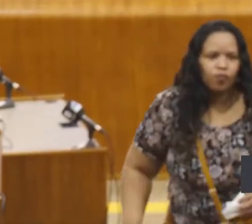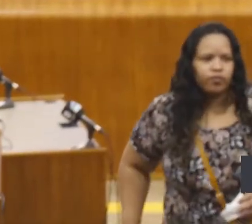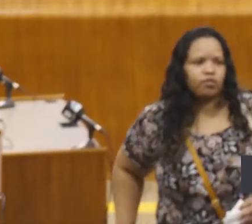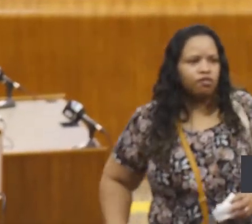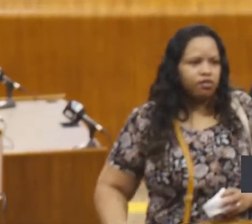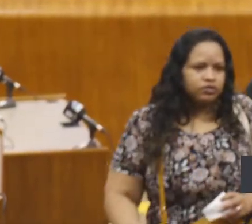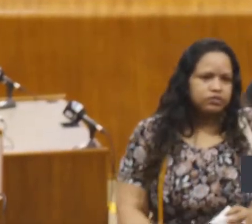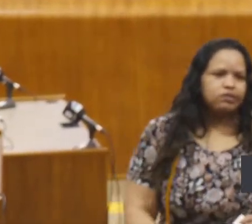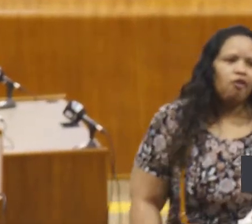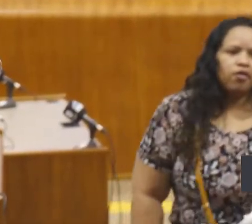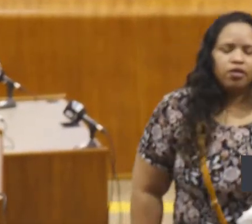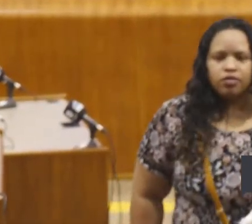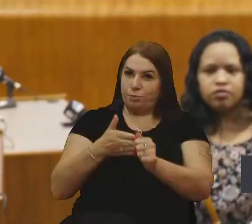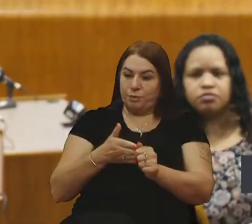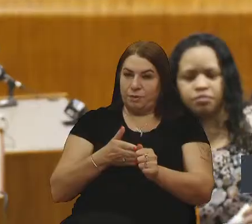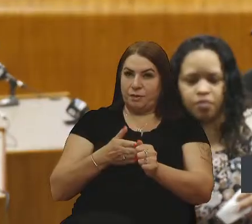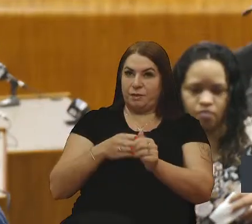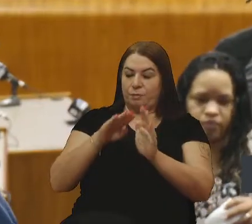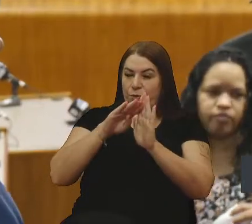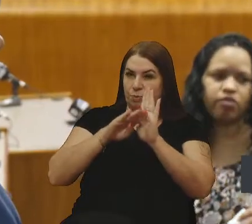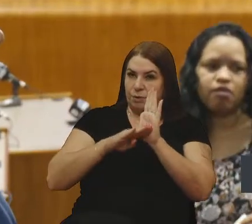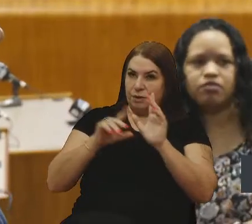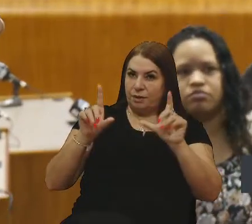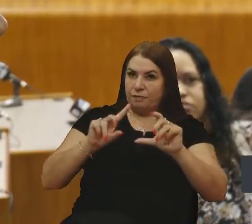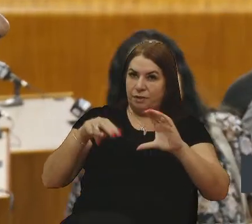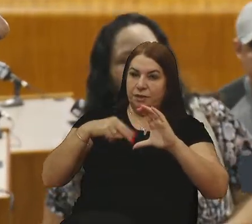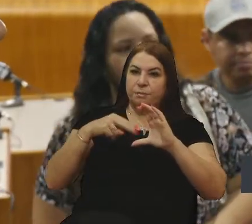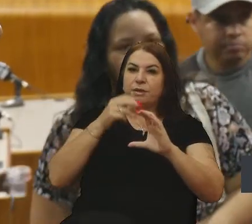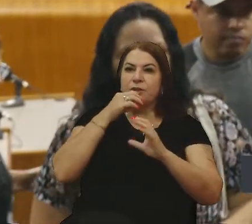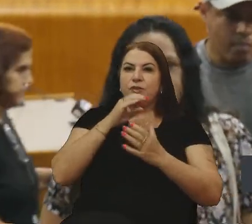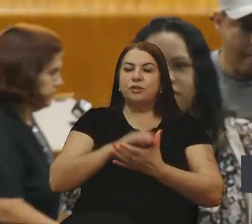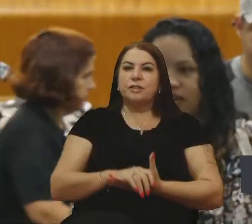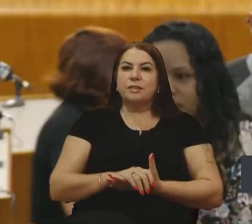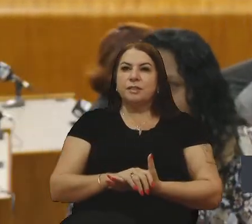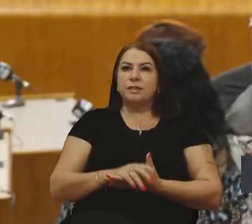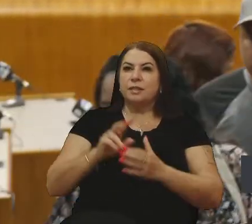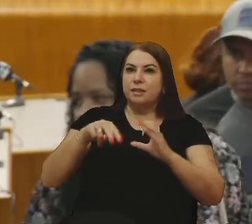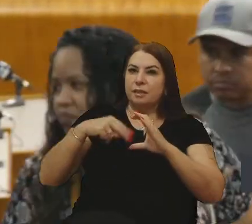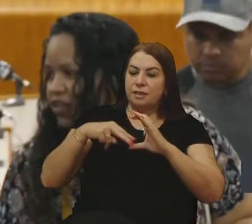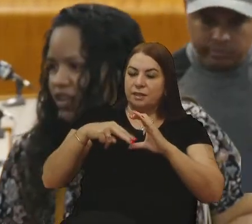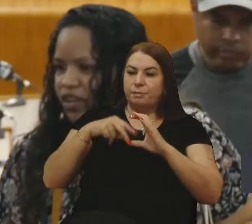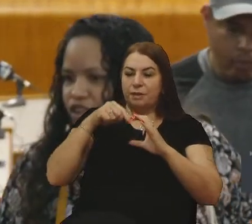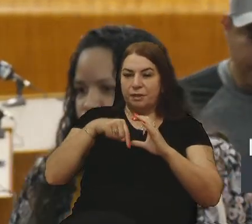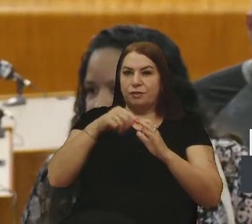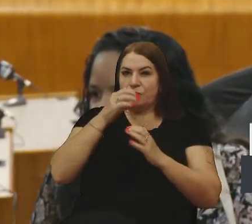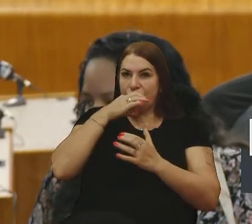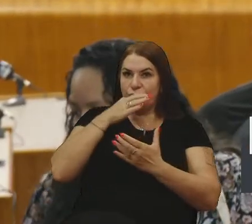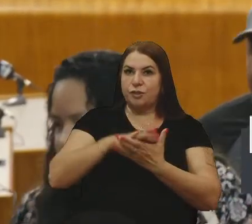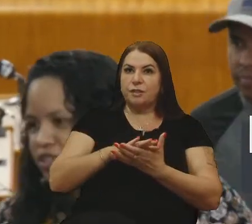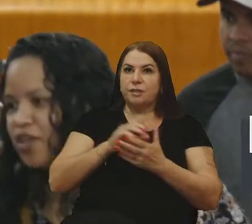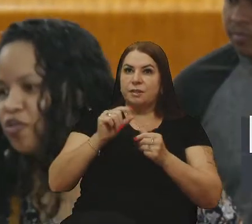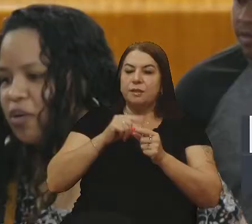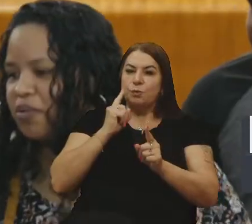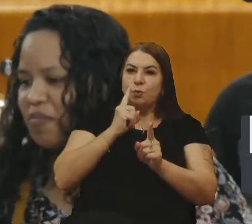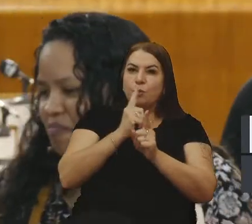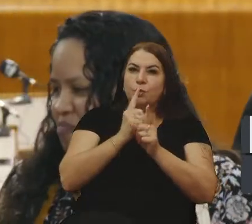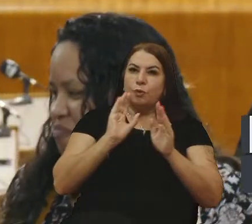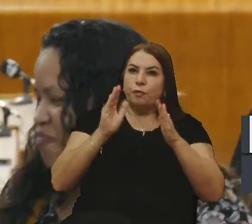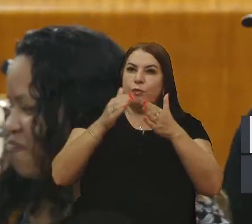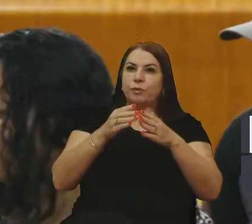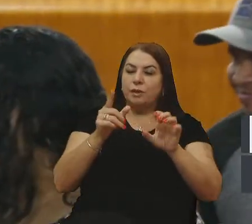Boa noite a você que está acompanhando a programação da TV Câmara Caxias. A Câmara Municipal de Caxias do Sul promove um encontro voltado